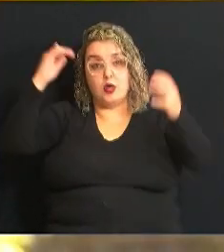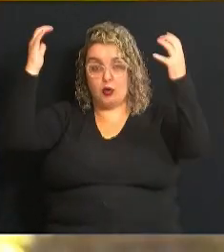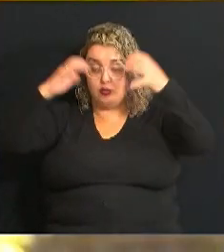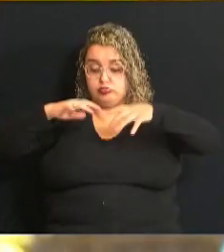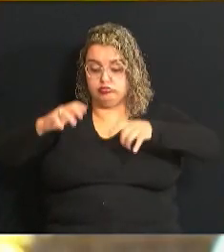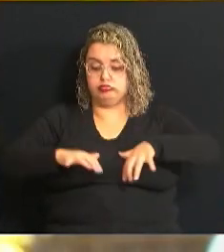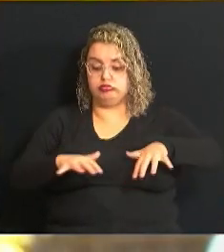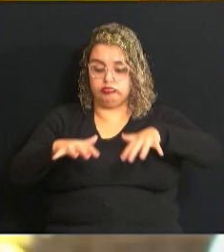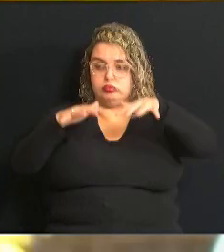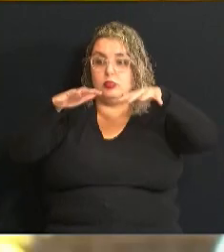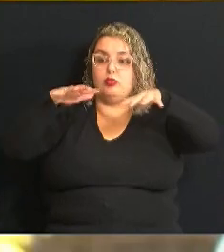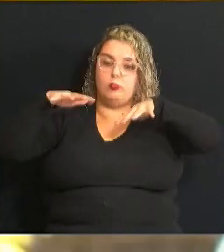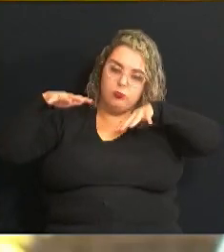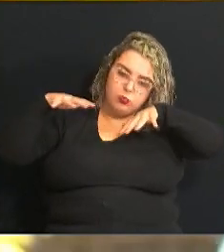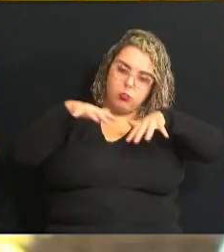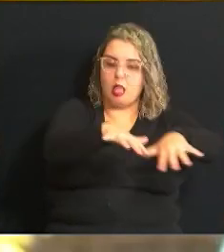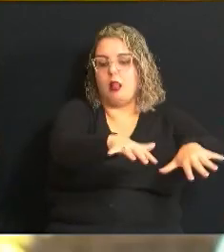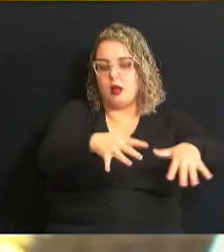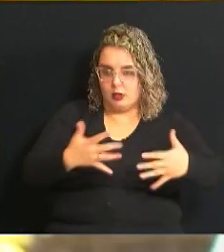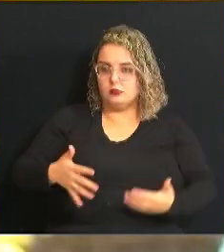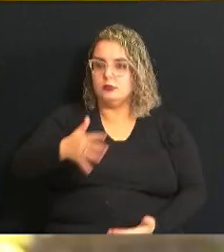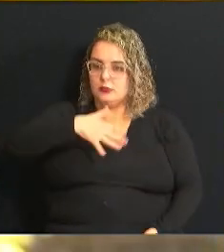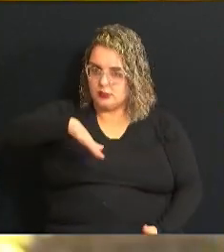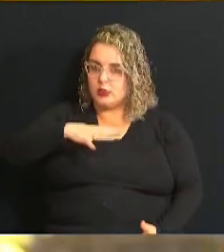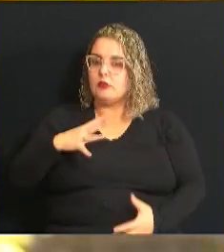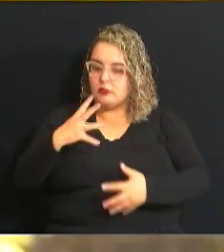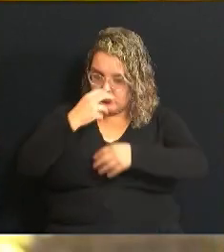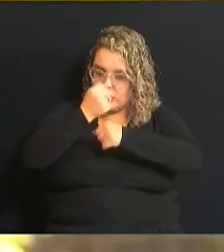muito fortes as enchentes aqui nessa região. Então